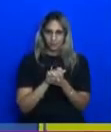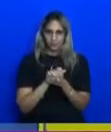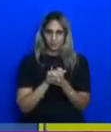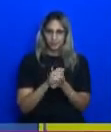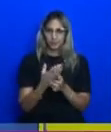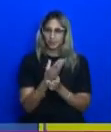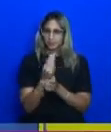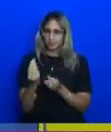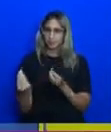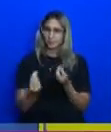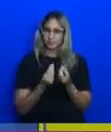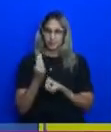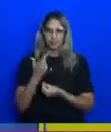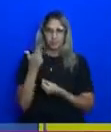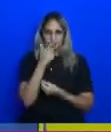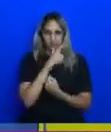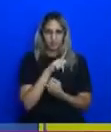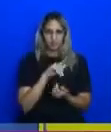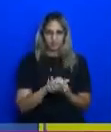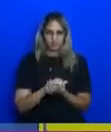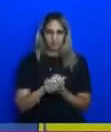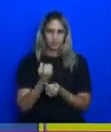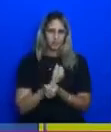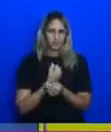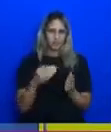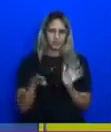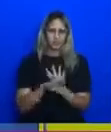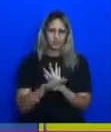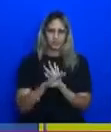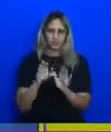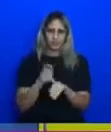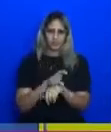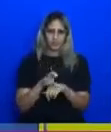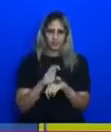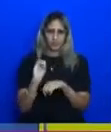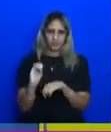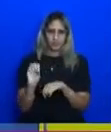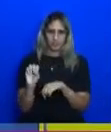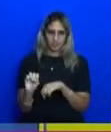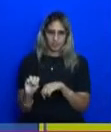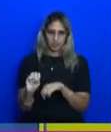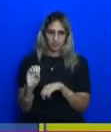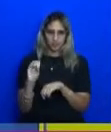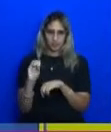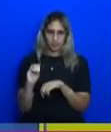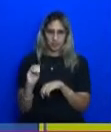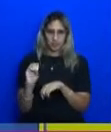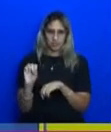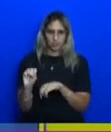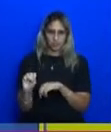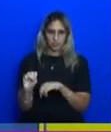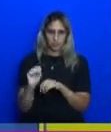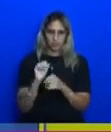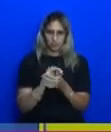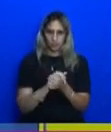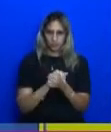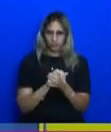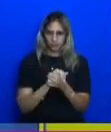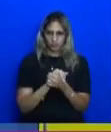São muitas chances de ganhar. Mais um número chegando, bola cinza 08. Cinza